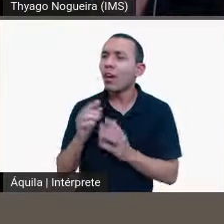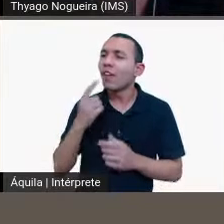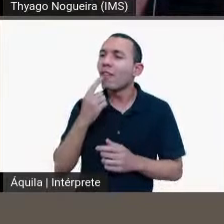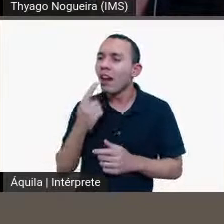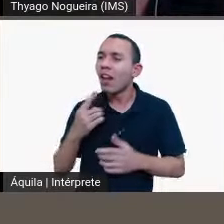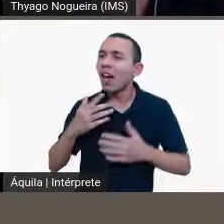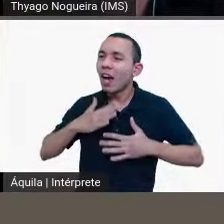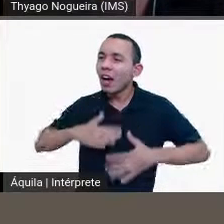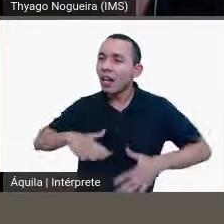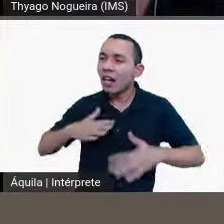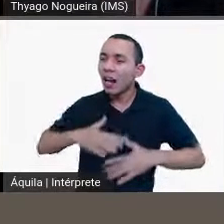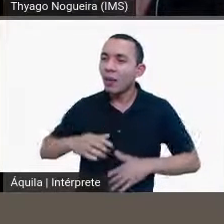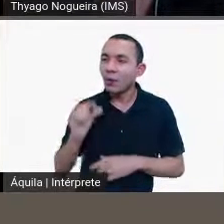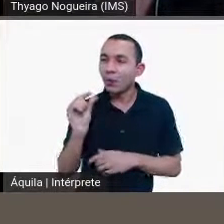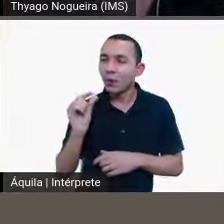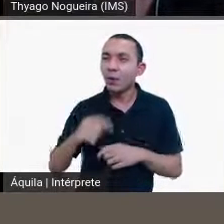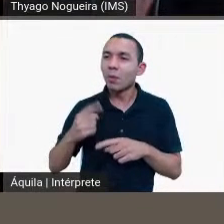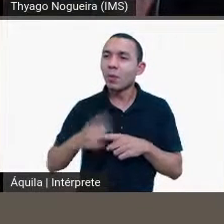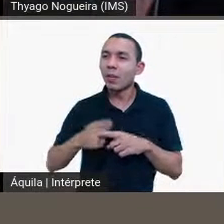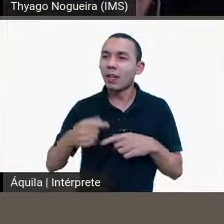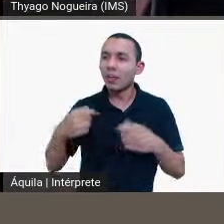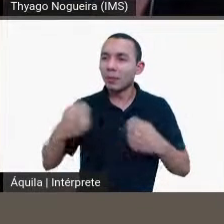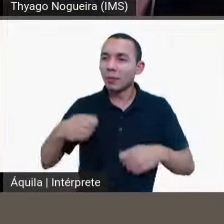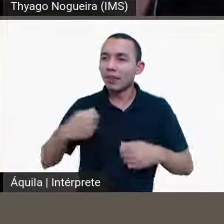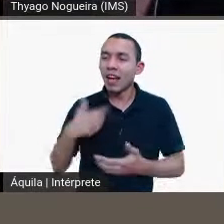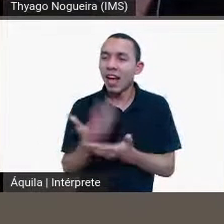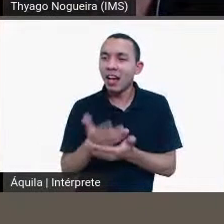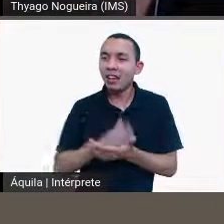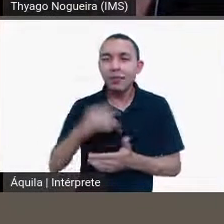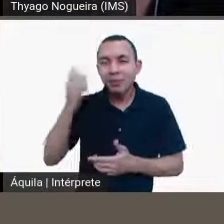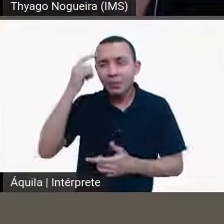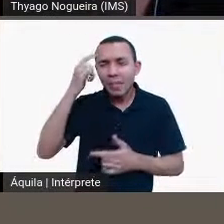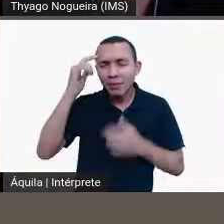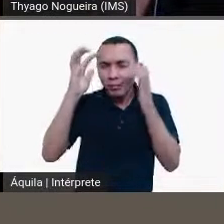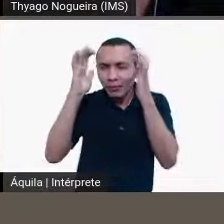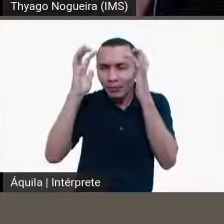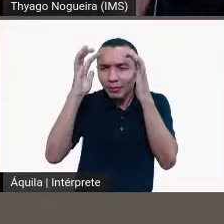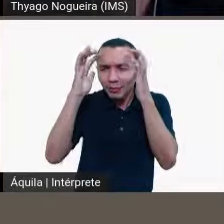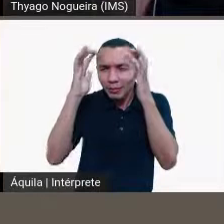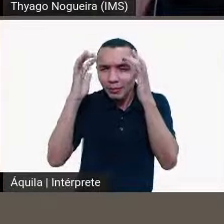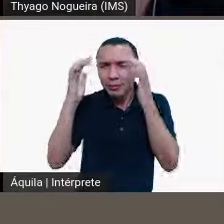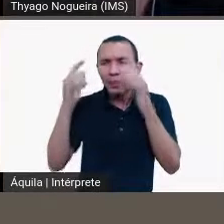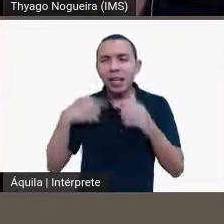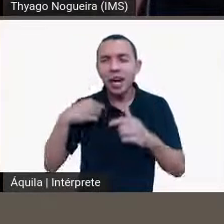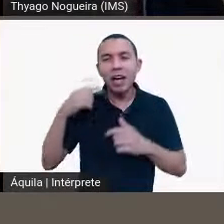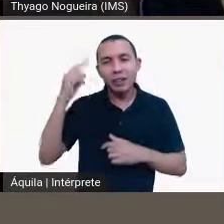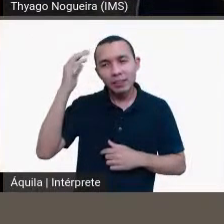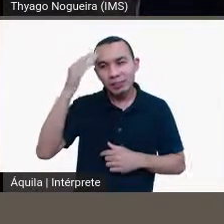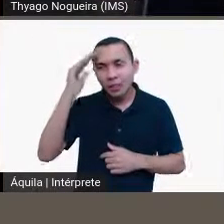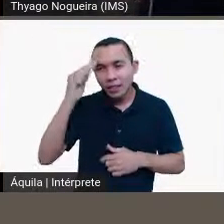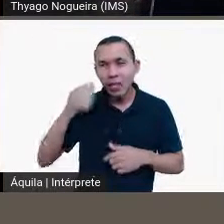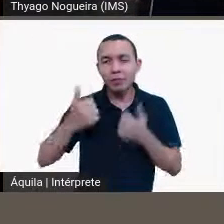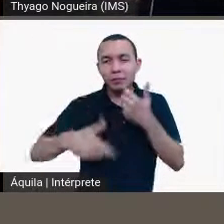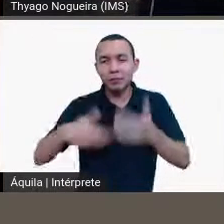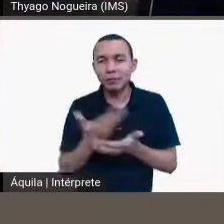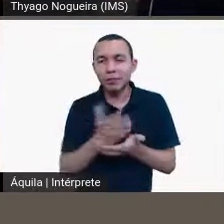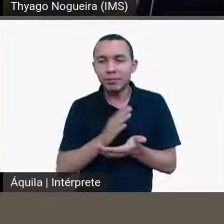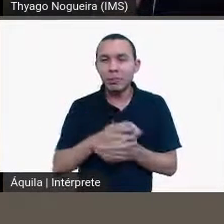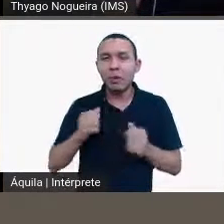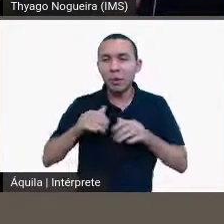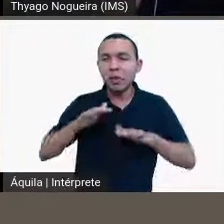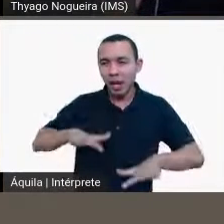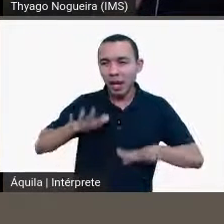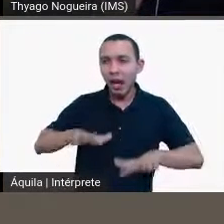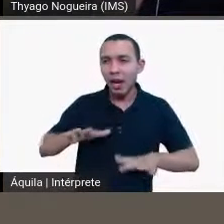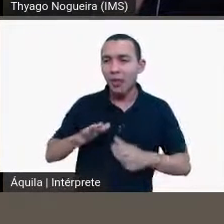devagar, porque os intérpretes de Libra precisam de um tempo para processar a sua Tá. fala. Pode ir um pouquinho mais lento.